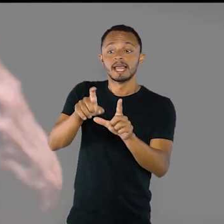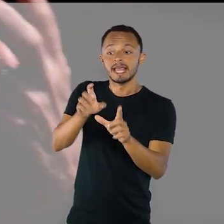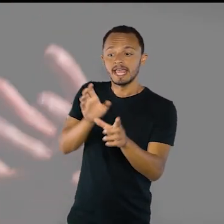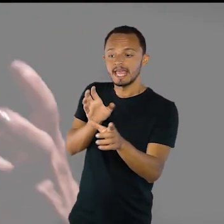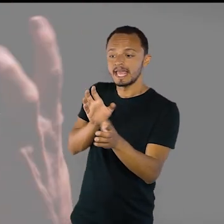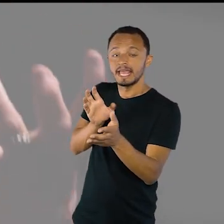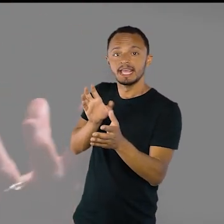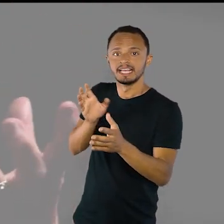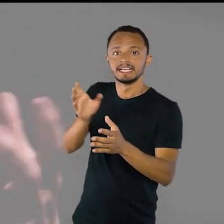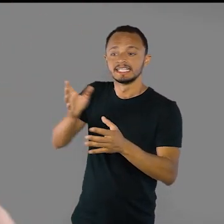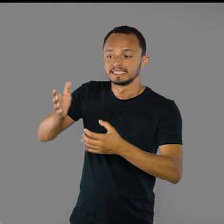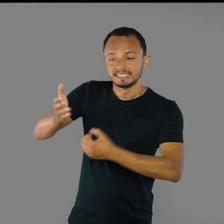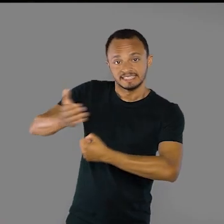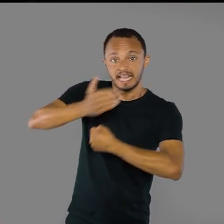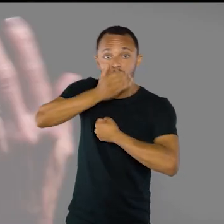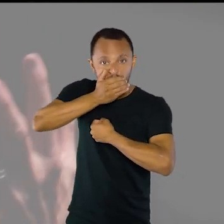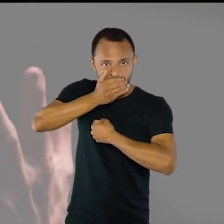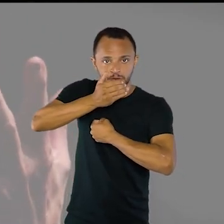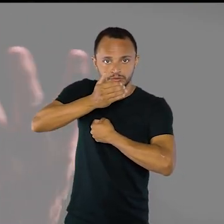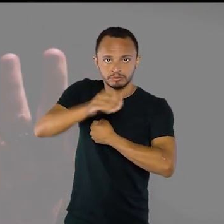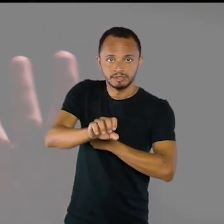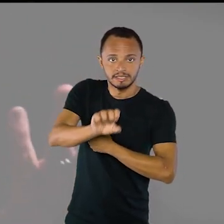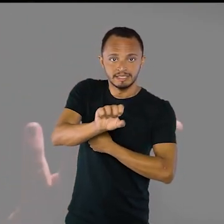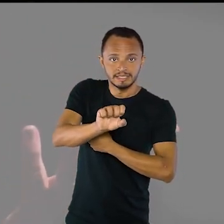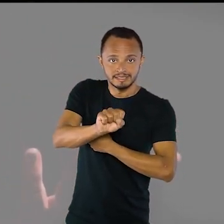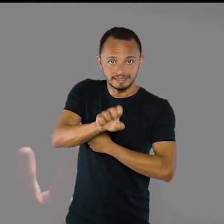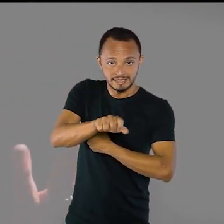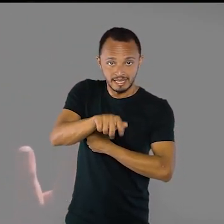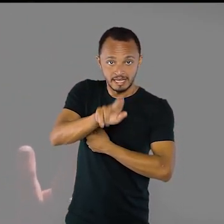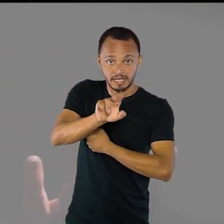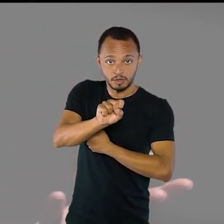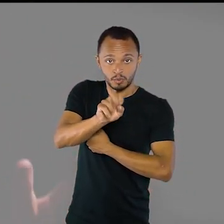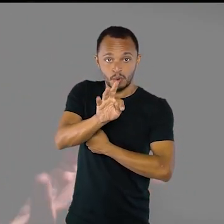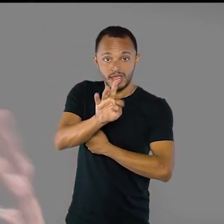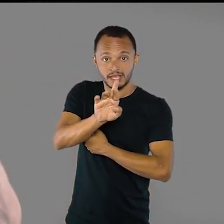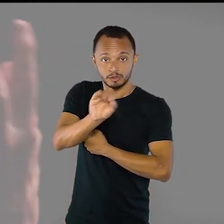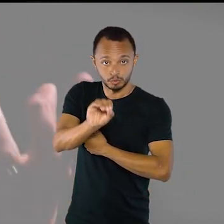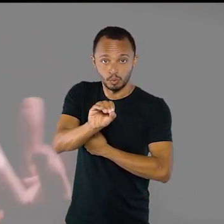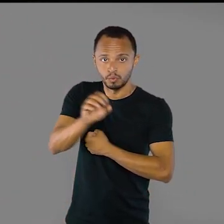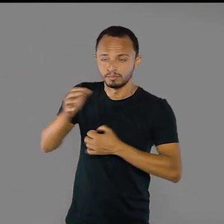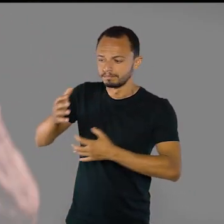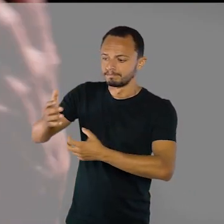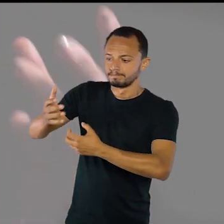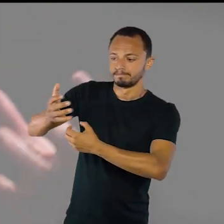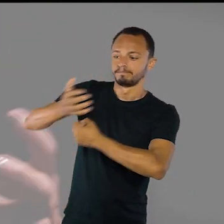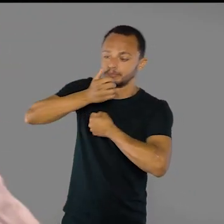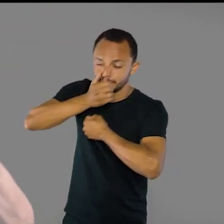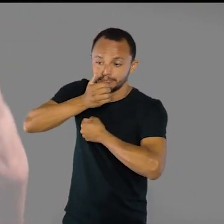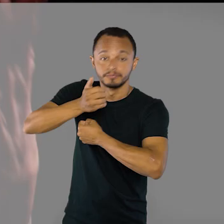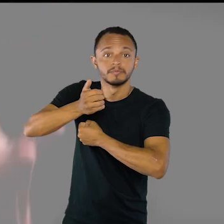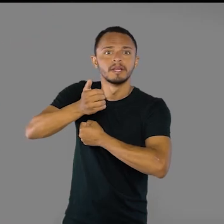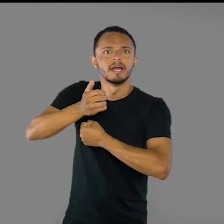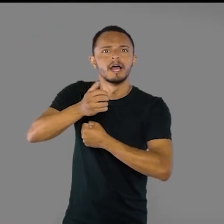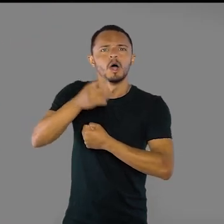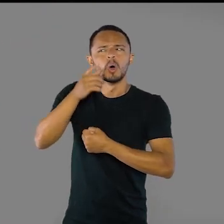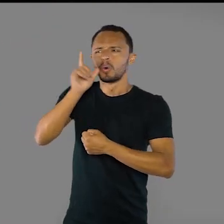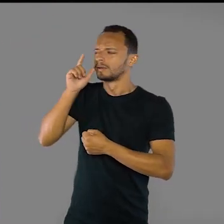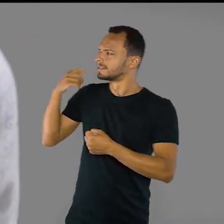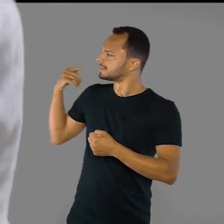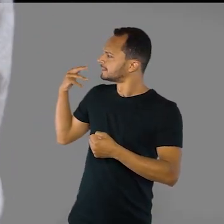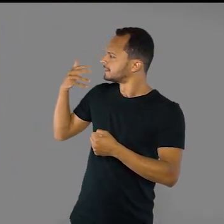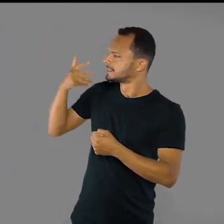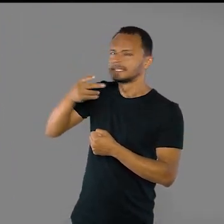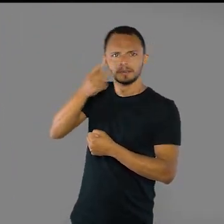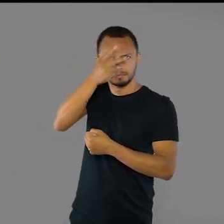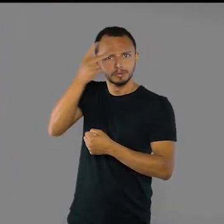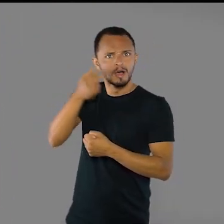Sequestro, nós usamos esse verbo, a ideia de sequestro, depois ficou muito famoso no dia de ontem, né? Não sei se vocês notaram, todo mundo falava de sequestro disso,